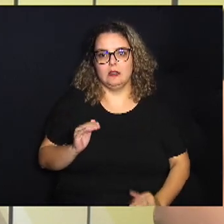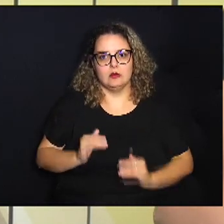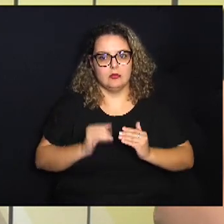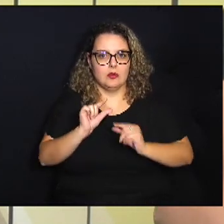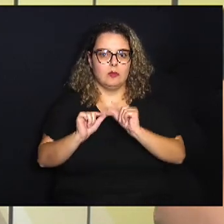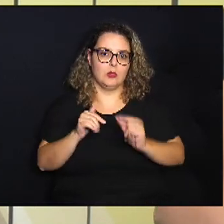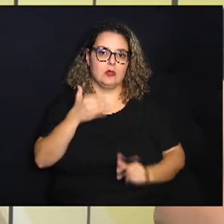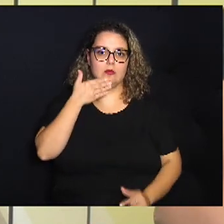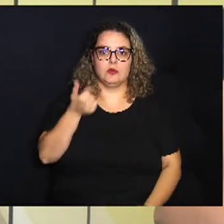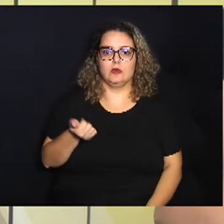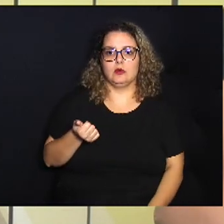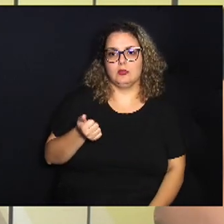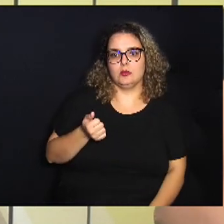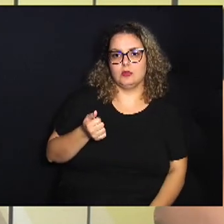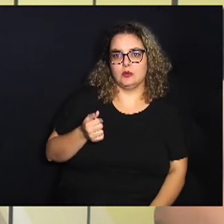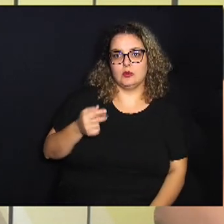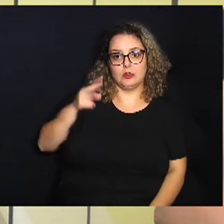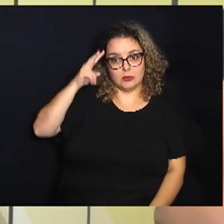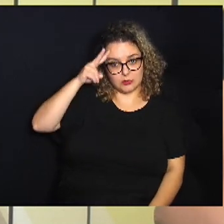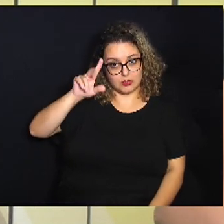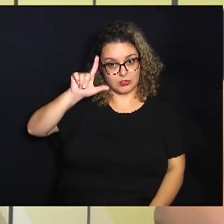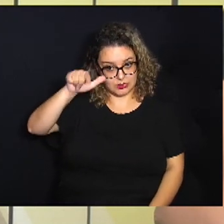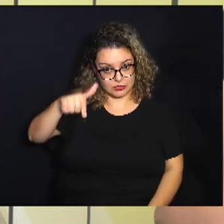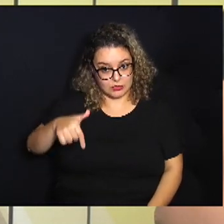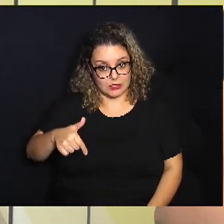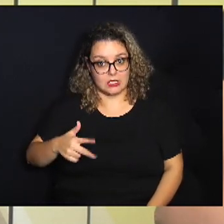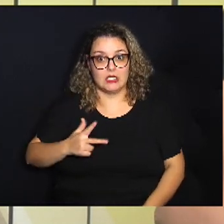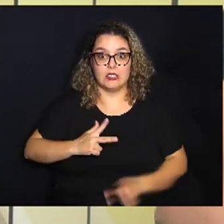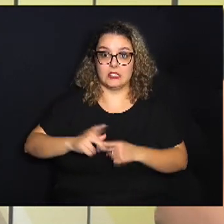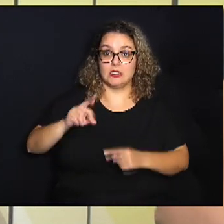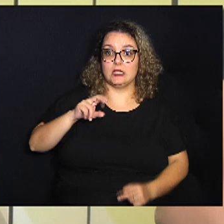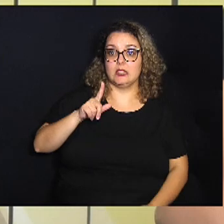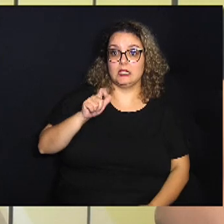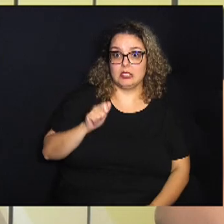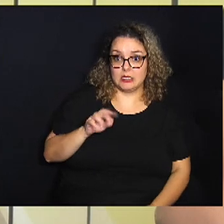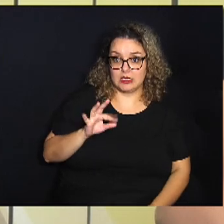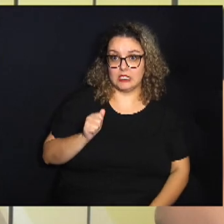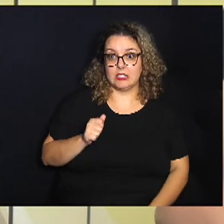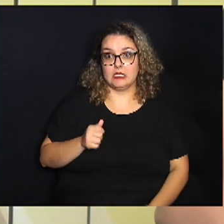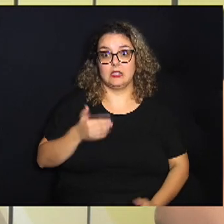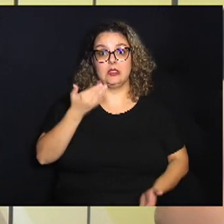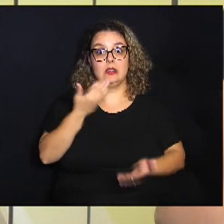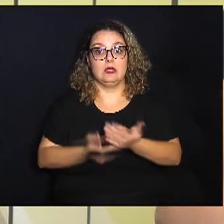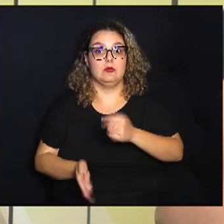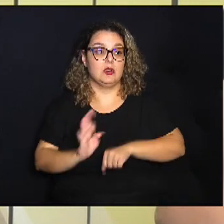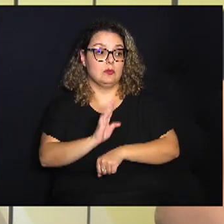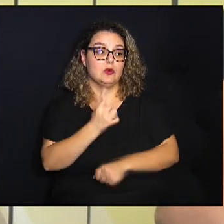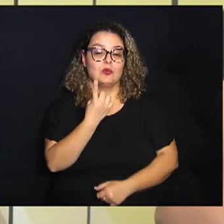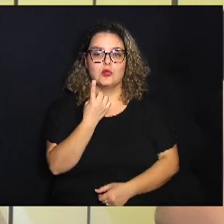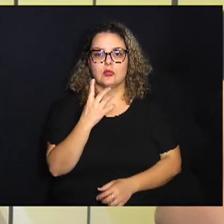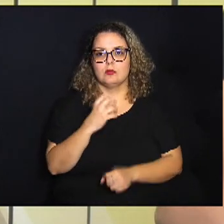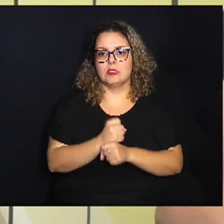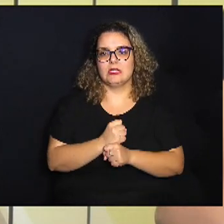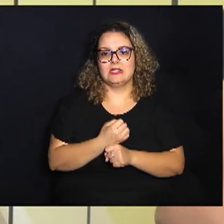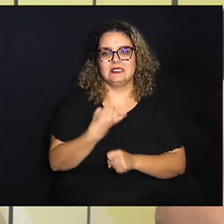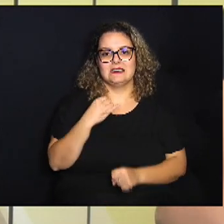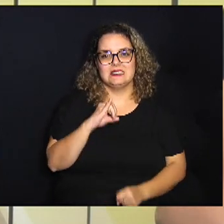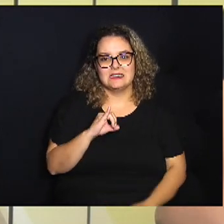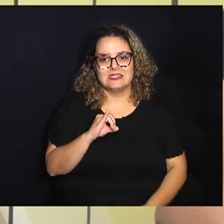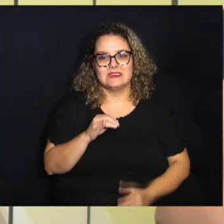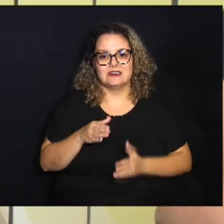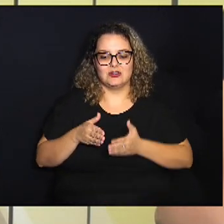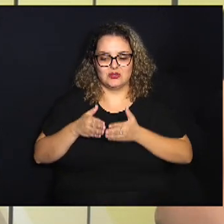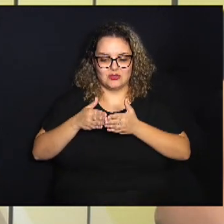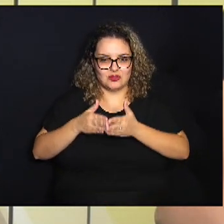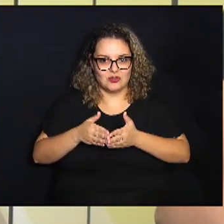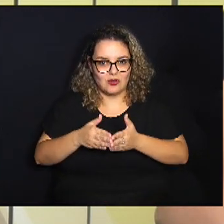porque dois dias depois, ele ganha a regata da medalha e perde o bronze por um ponto. Quer dizer, se ele tivesse velejado